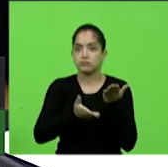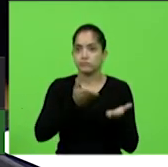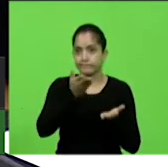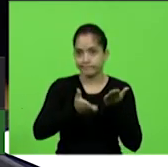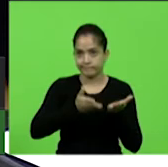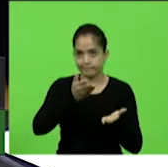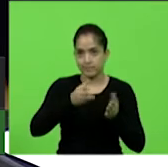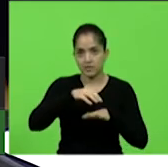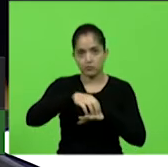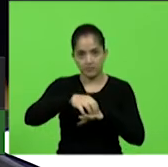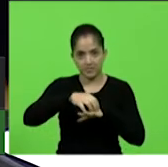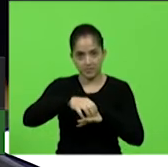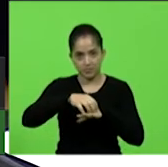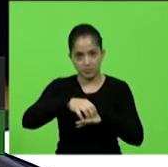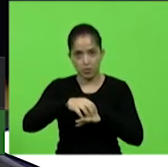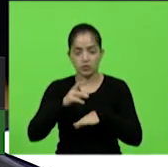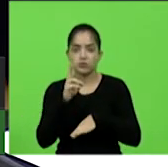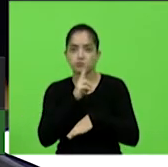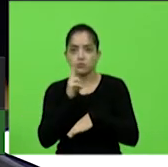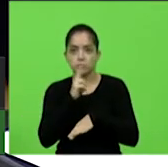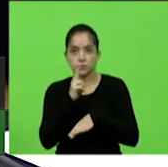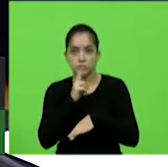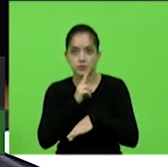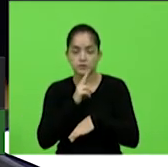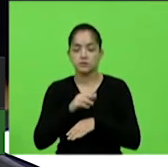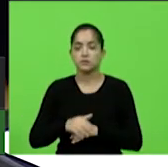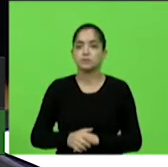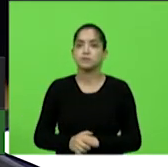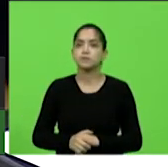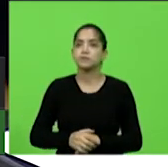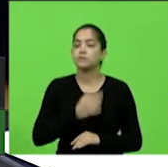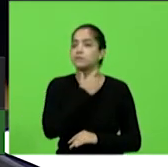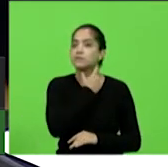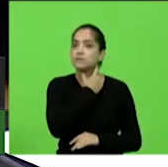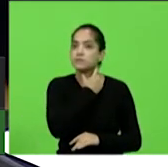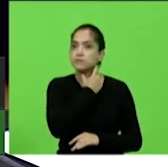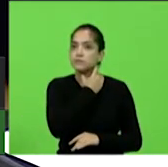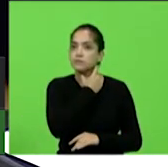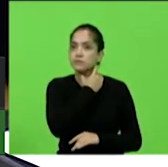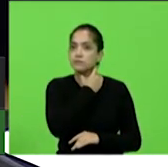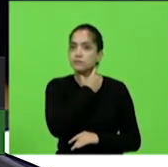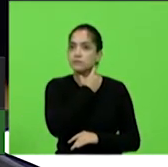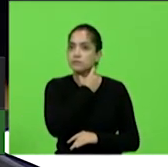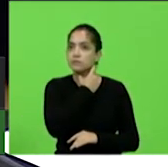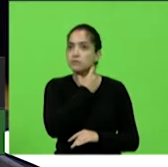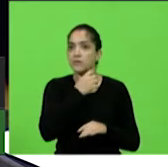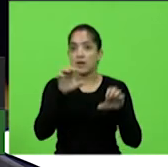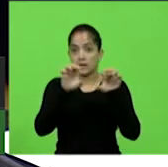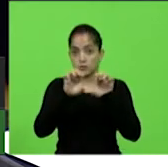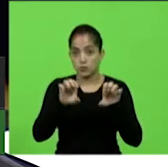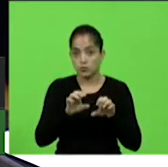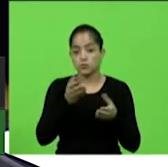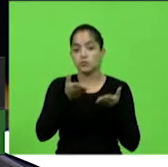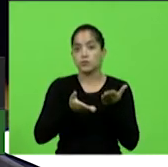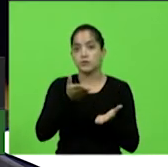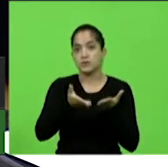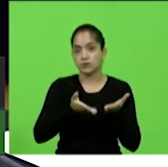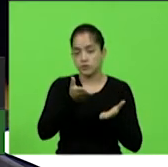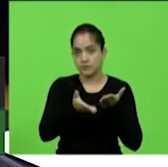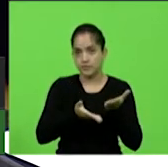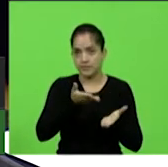urgência, o que a gente chama de SAMU aqui em Santa Catarina. Com relação à estrutura de atendimento e